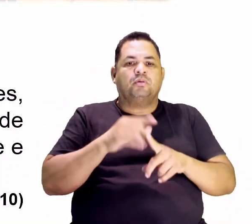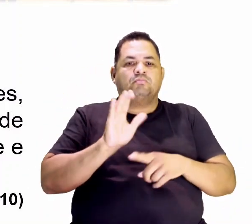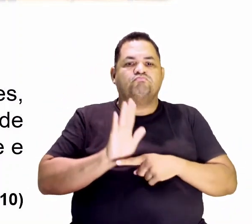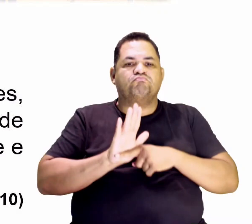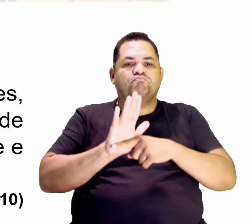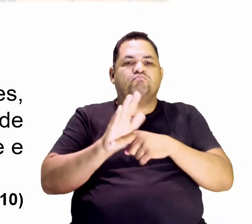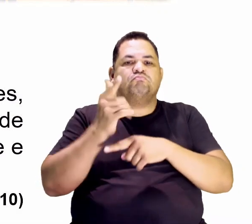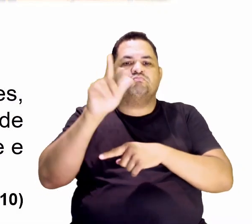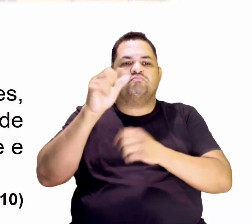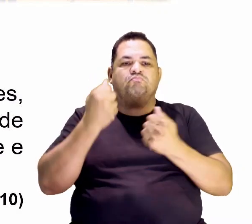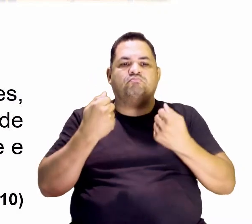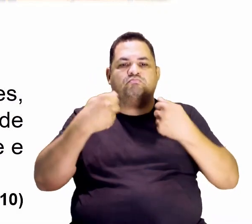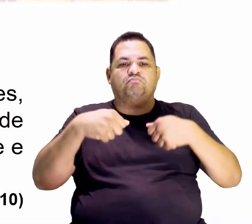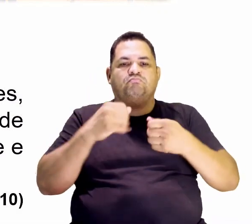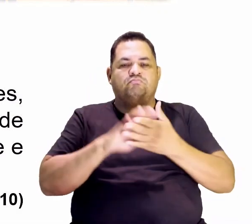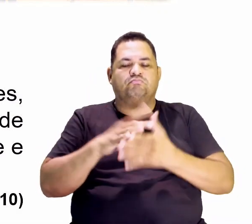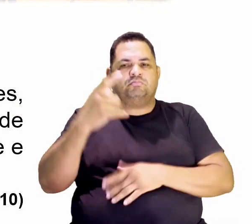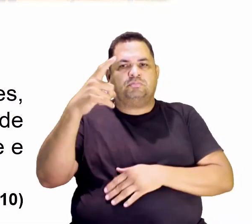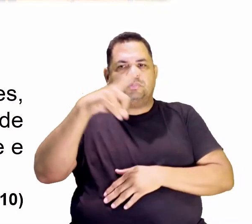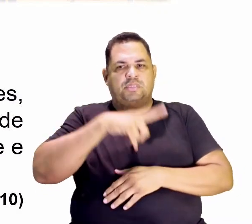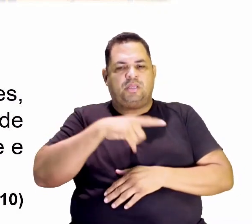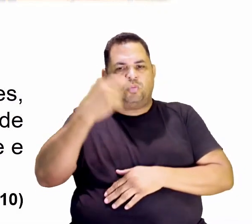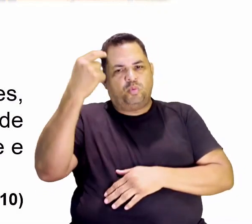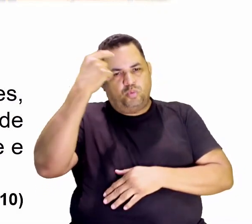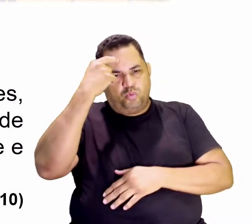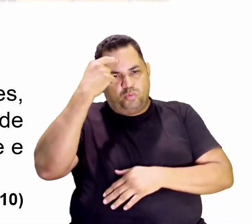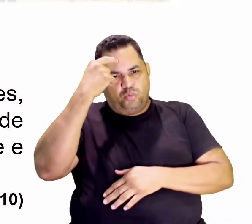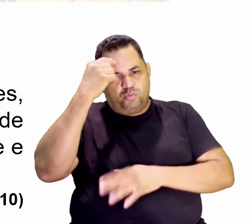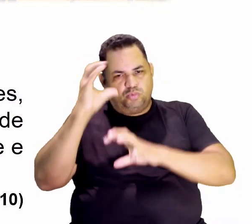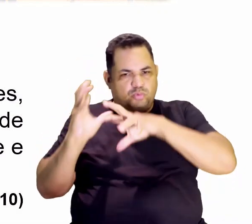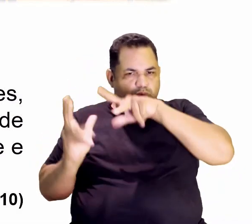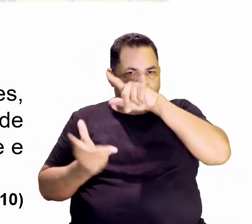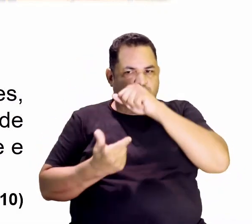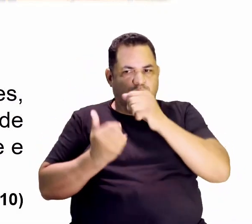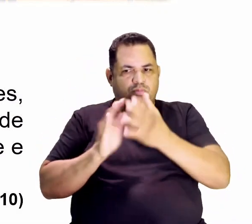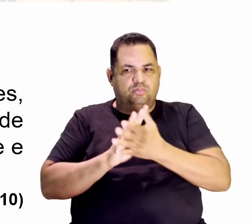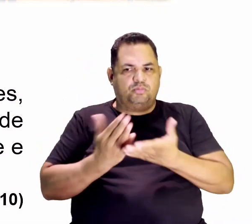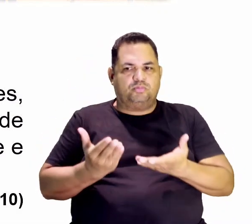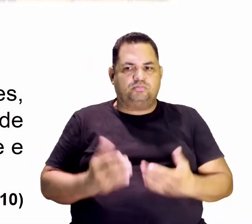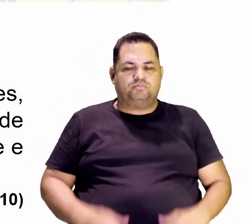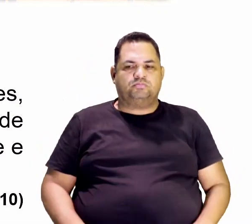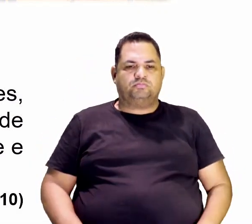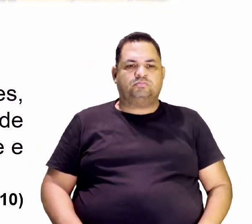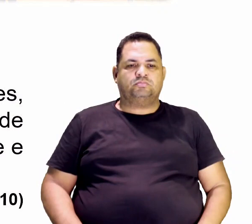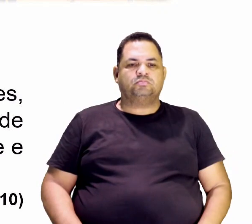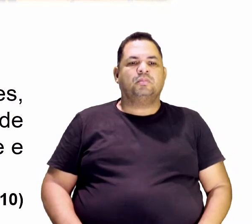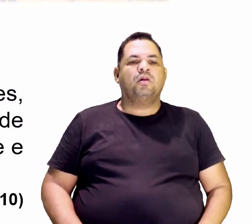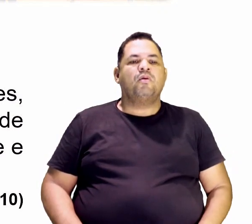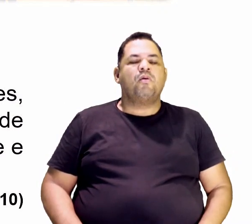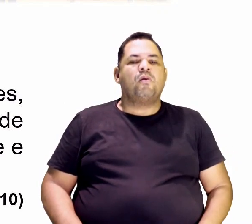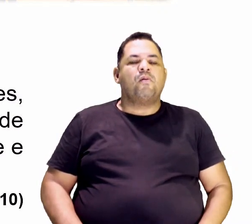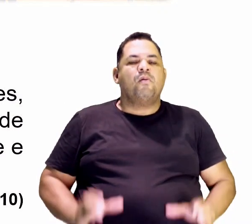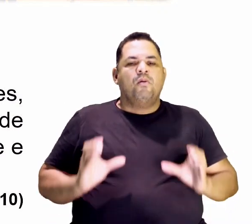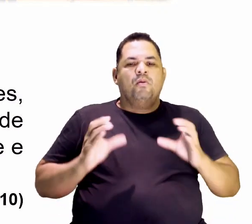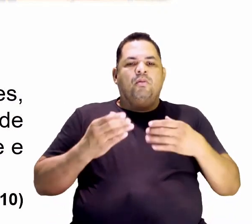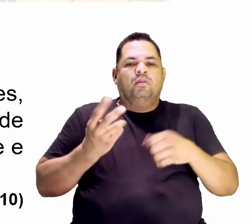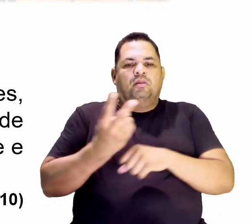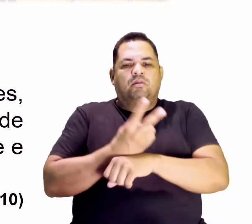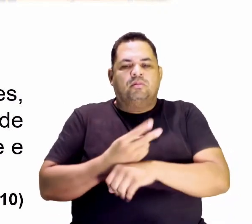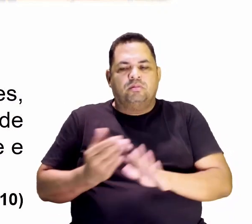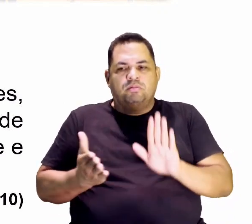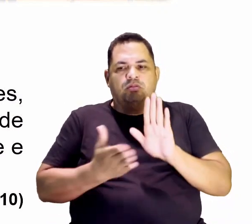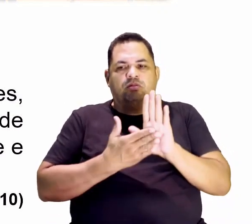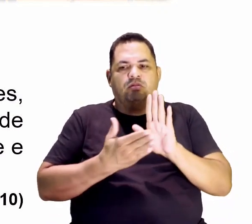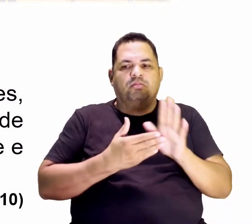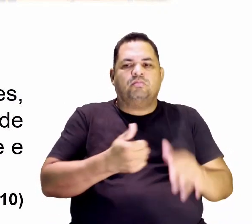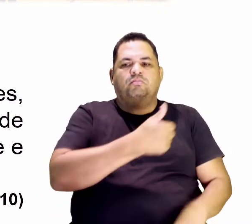outras possibilidades de tomada de consciência sobre o mundo em que está inserido. Então, o grupo pode buscar propostas de